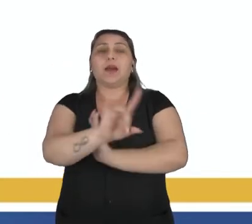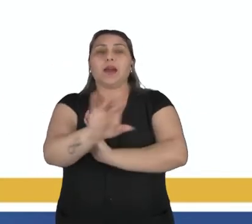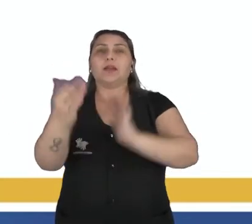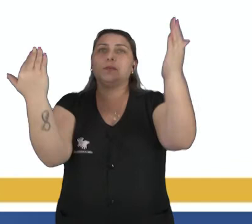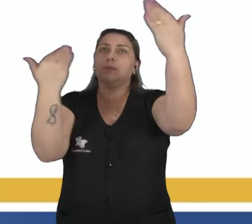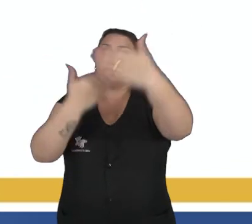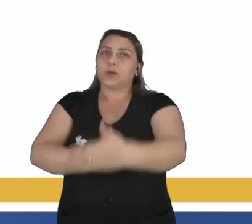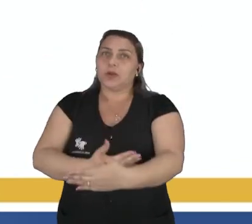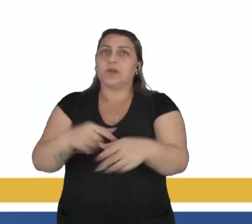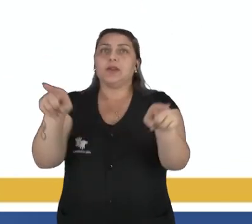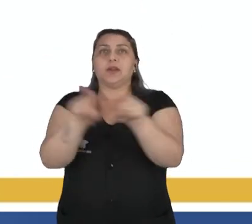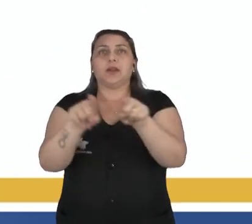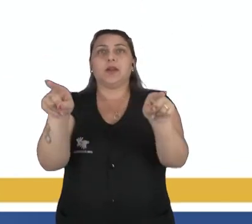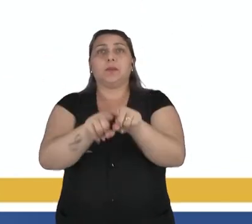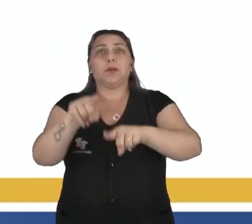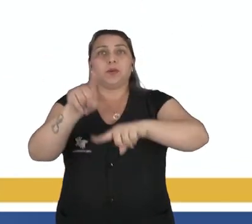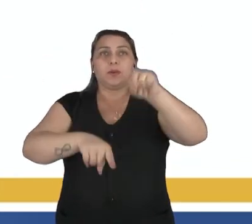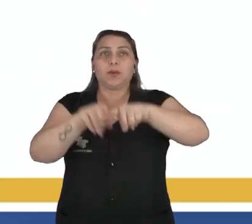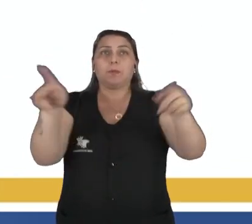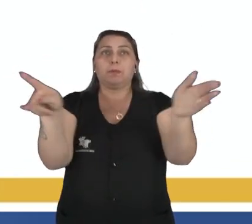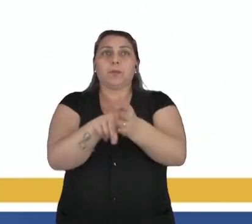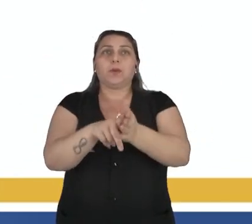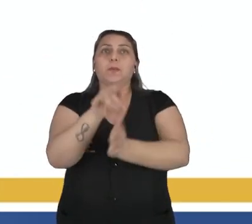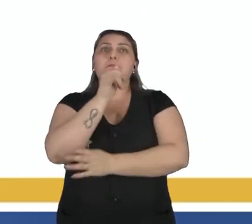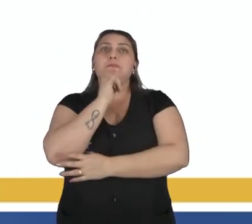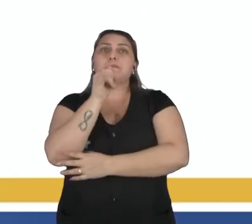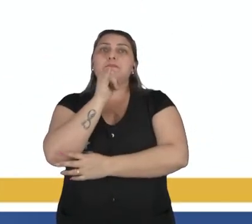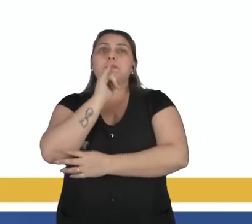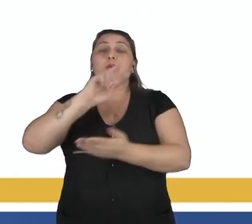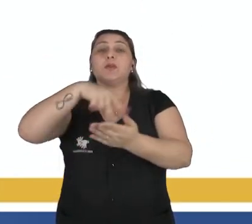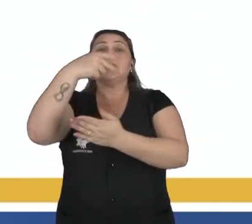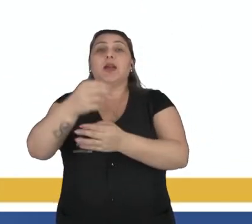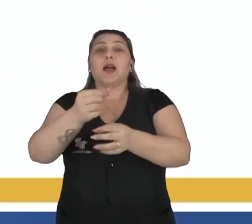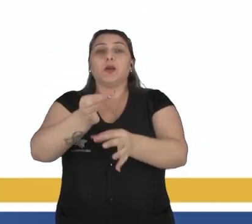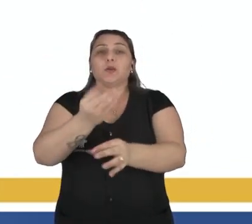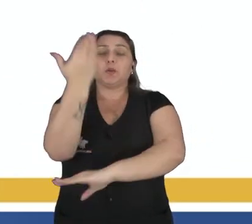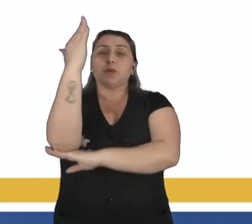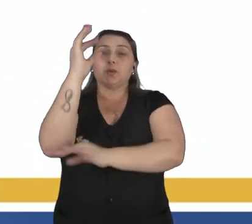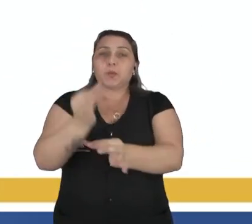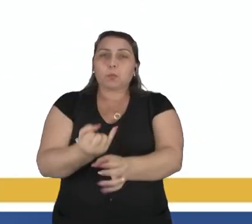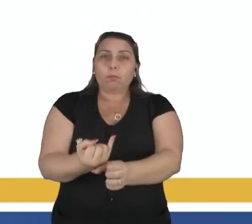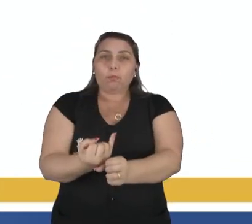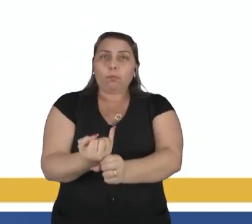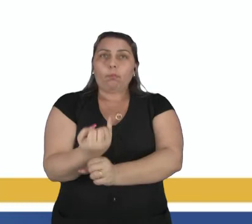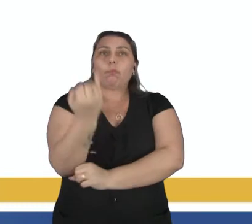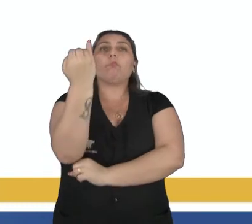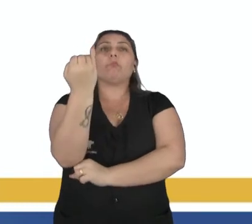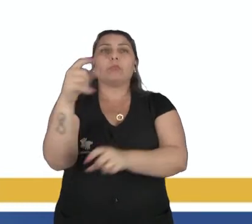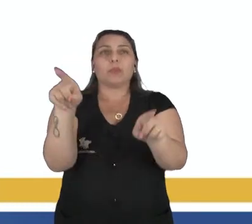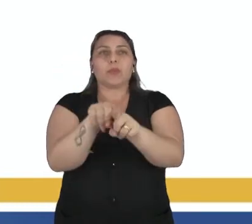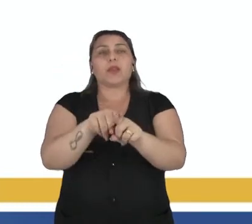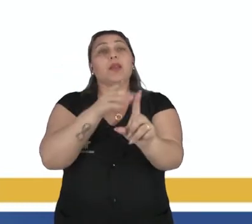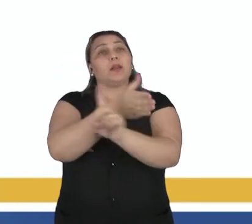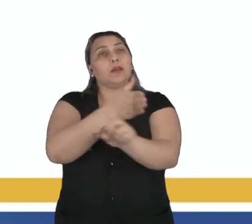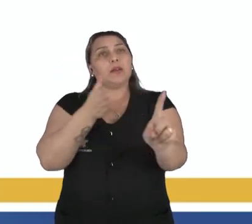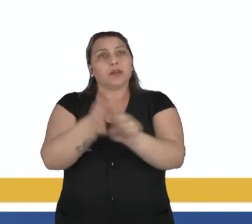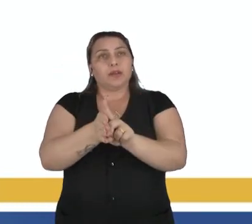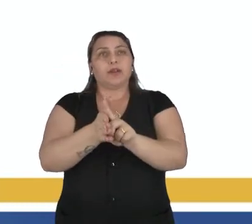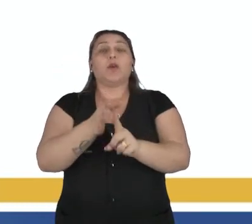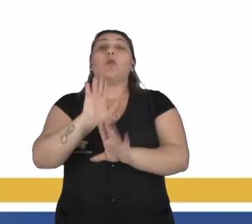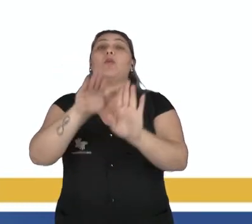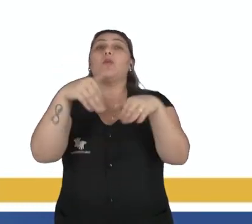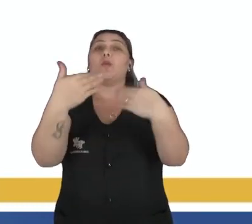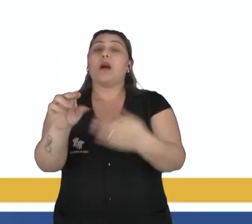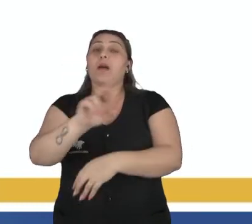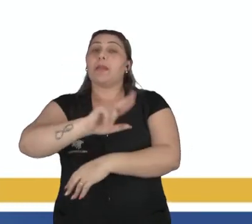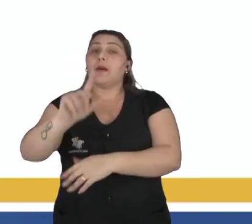cada prova e também os equipamentos como, por exemplo, o salto com varas. Dentre as modalidades abaixo,